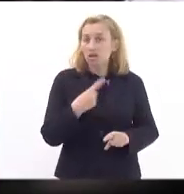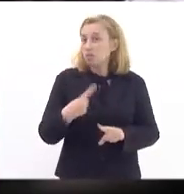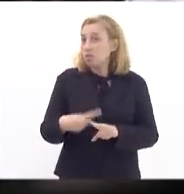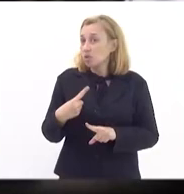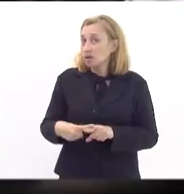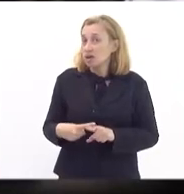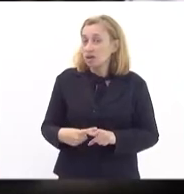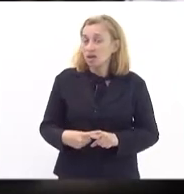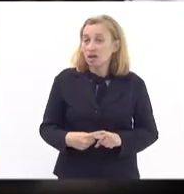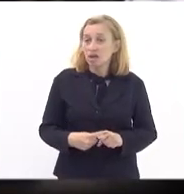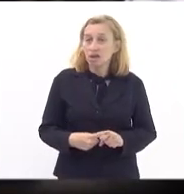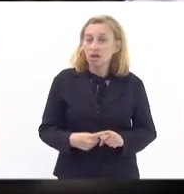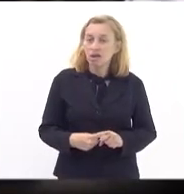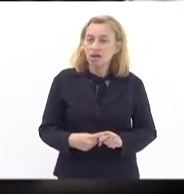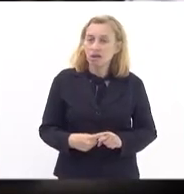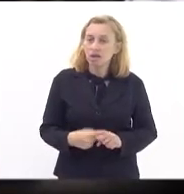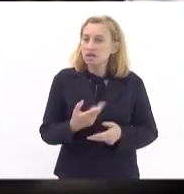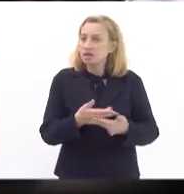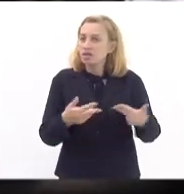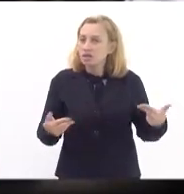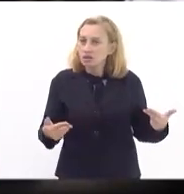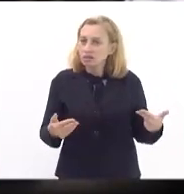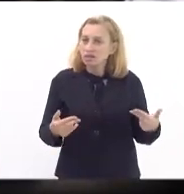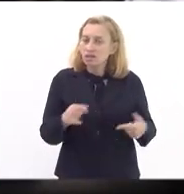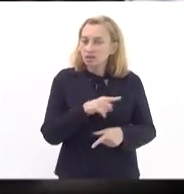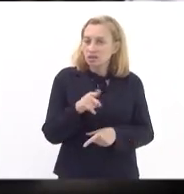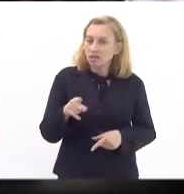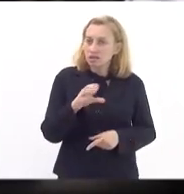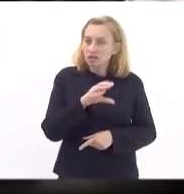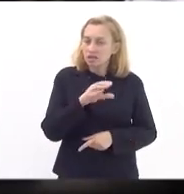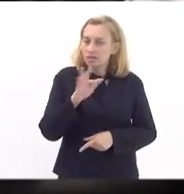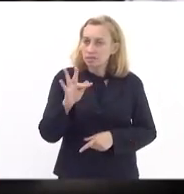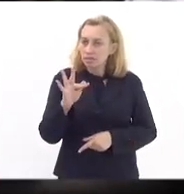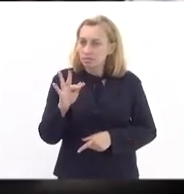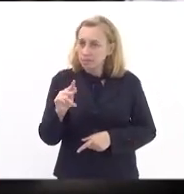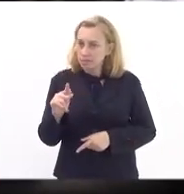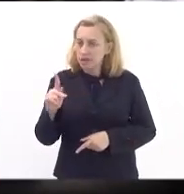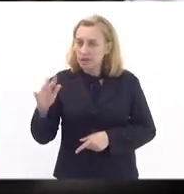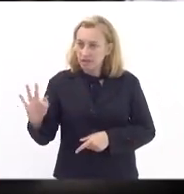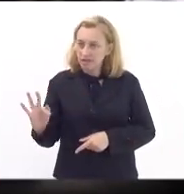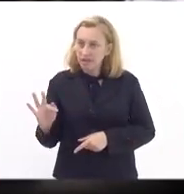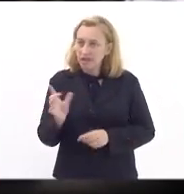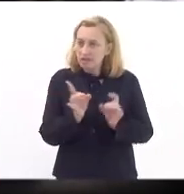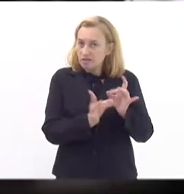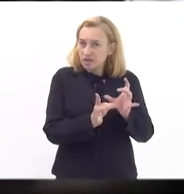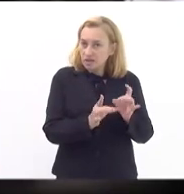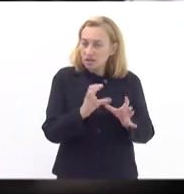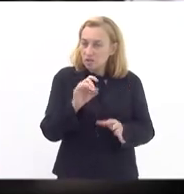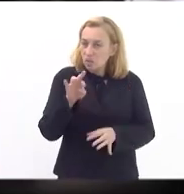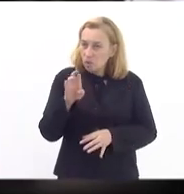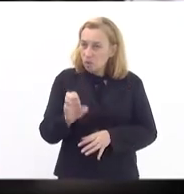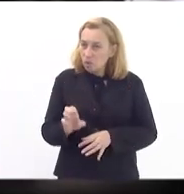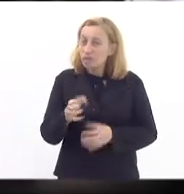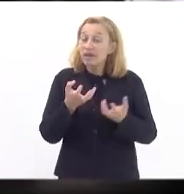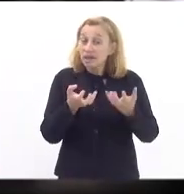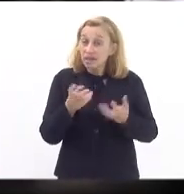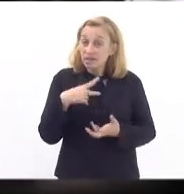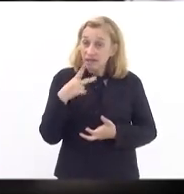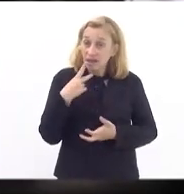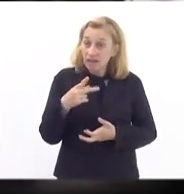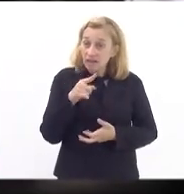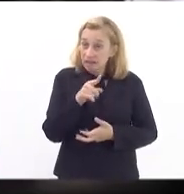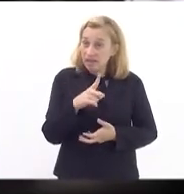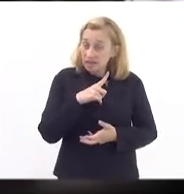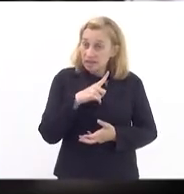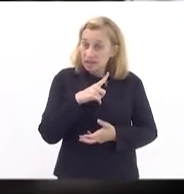porque é várias vezes aquele CPF ali vendendo cobre quer dizer que